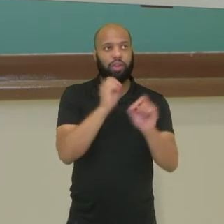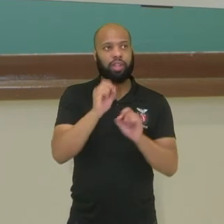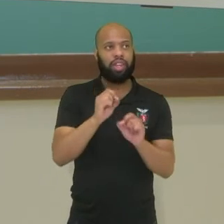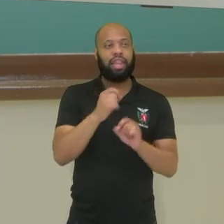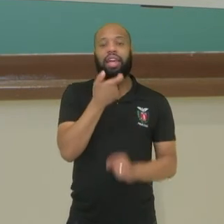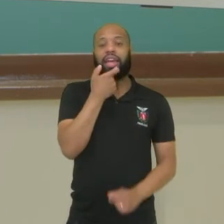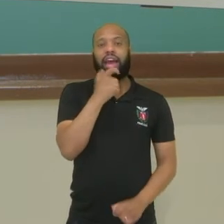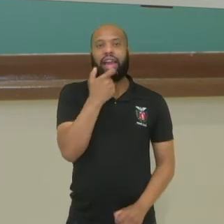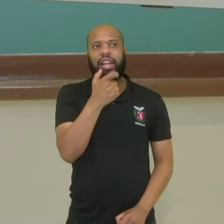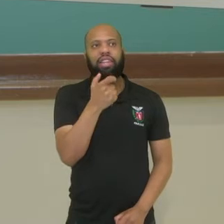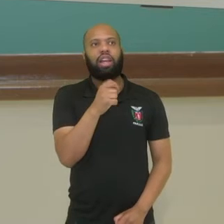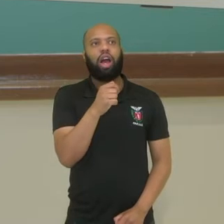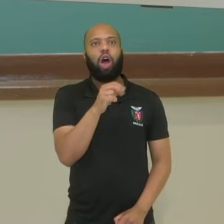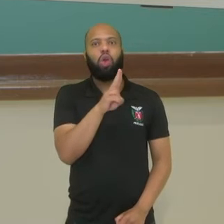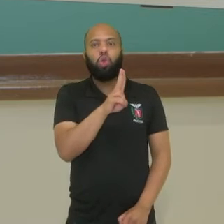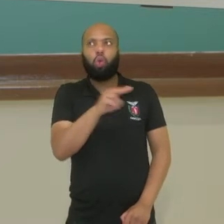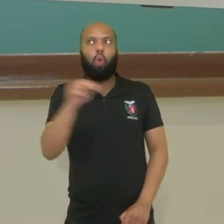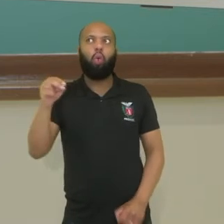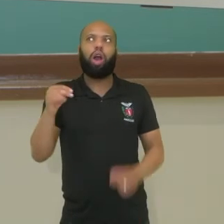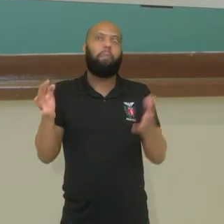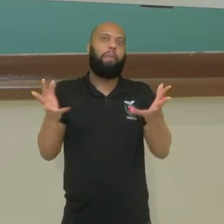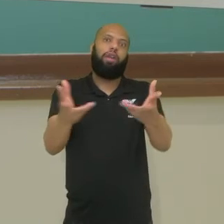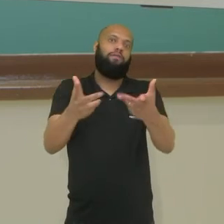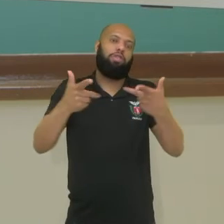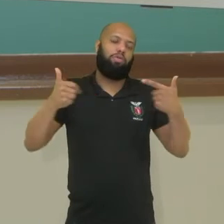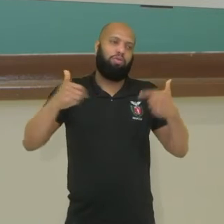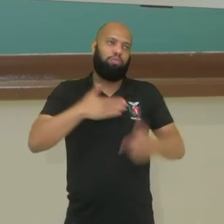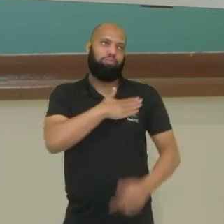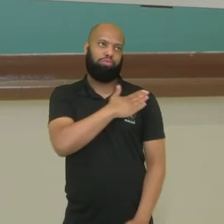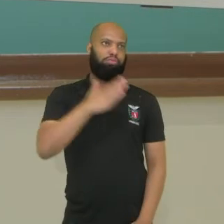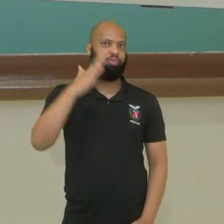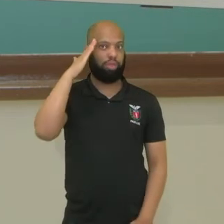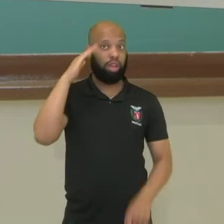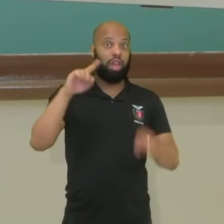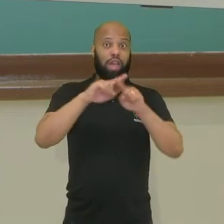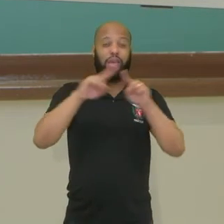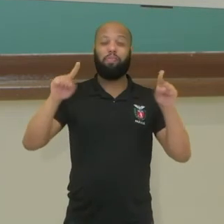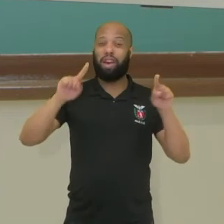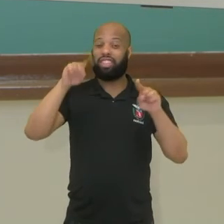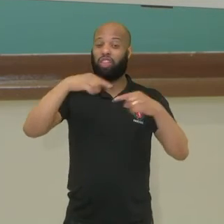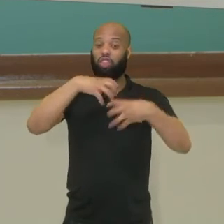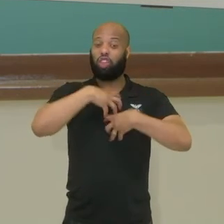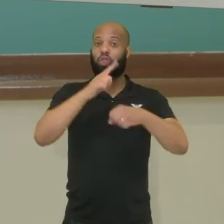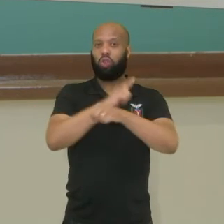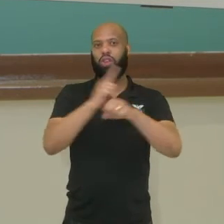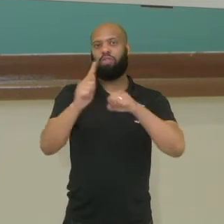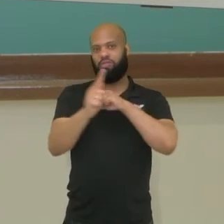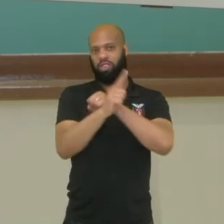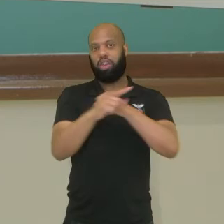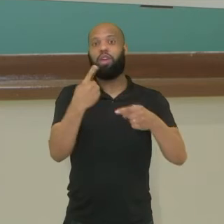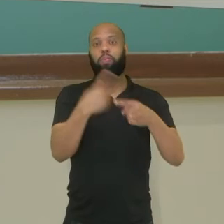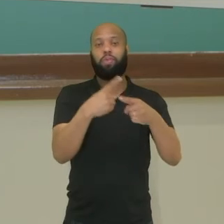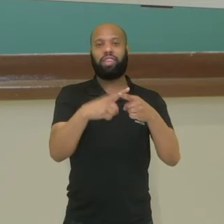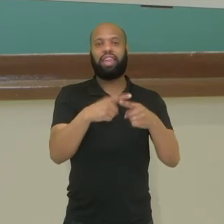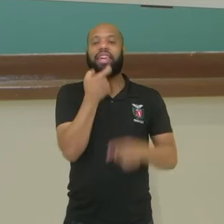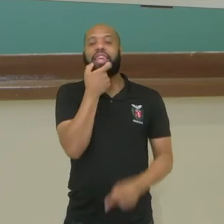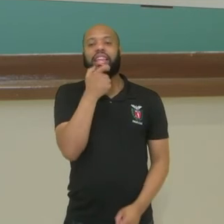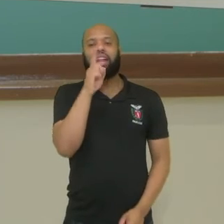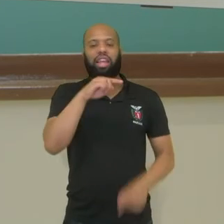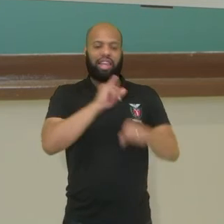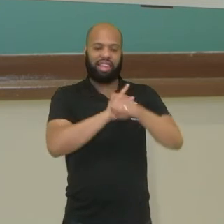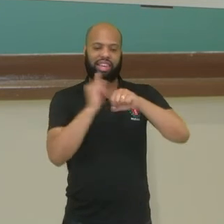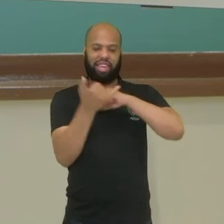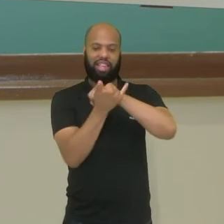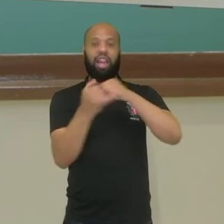né, vai ter um excelente exército, por questão geopolítica. A Inglaterra é uma ilha. Neste período, a Inglaterra tinha uma